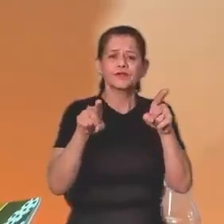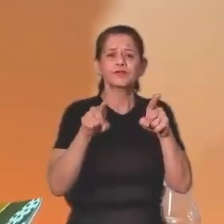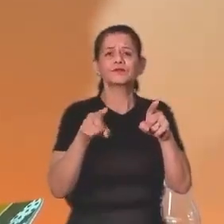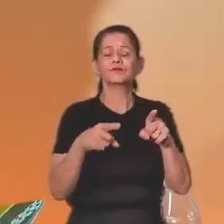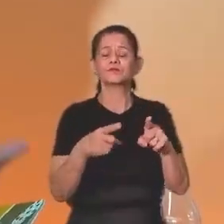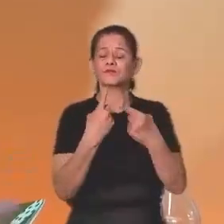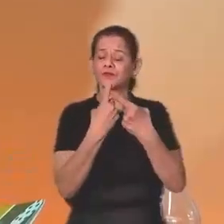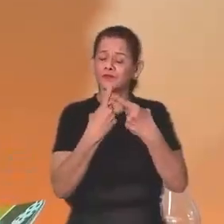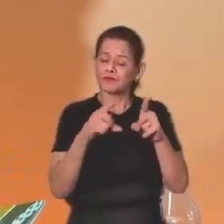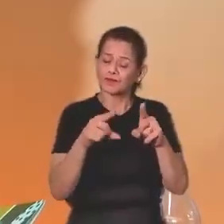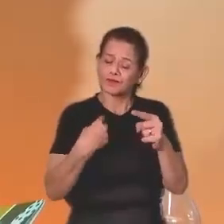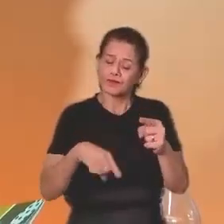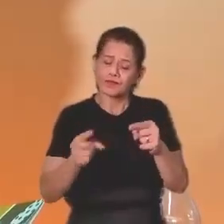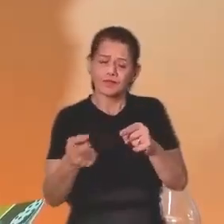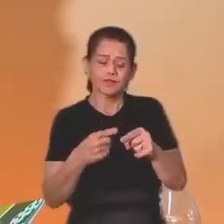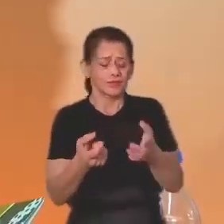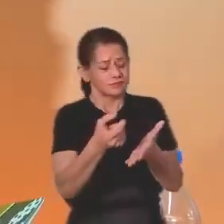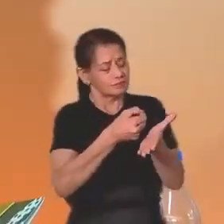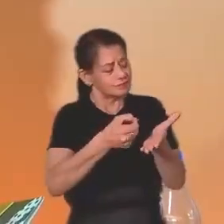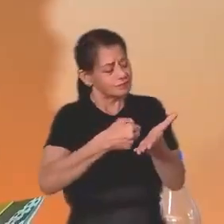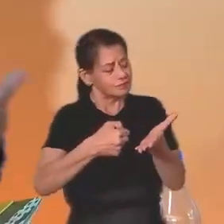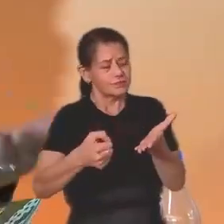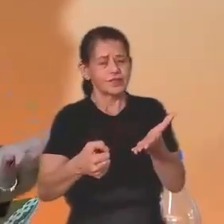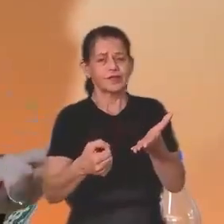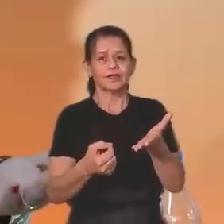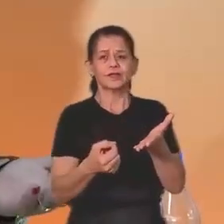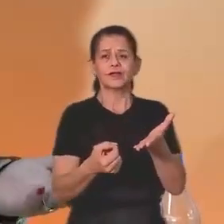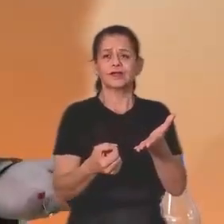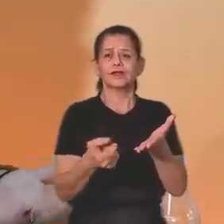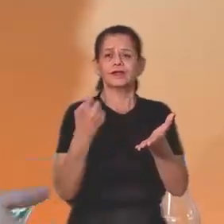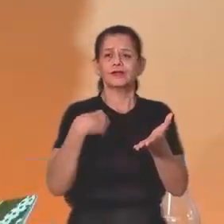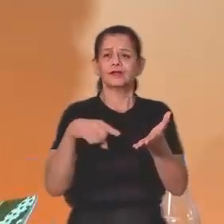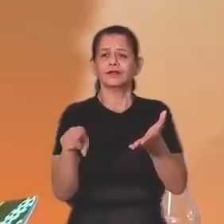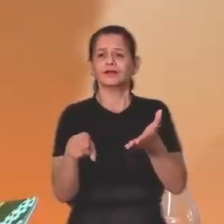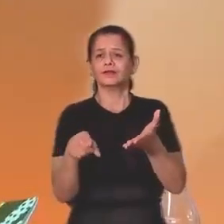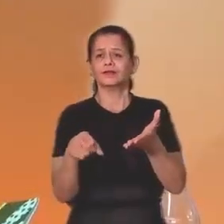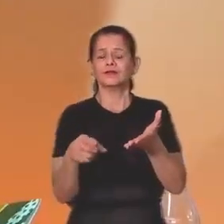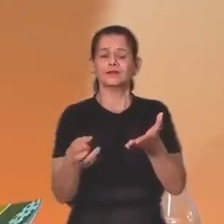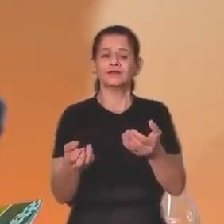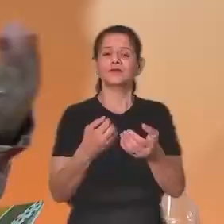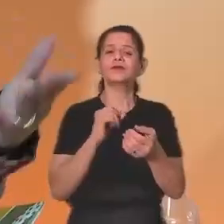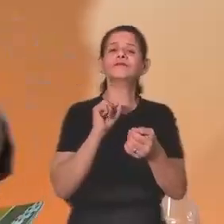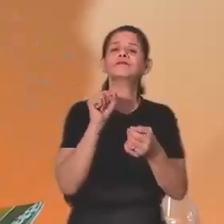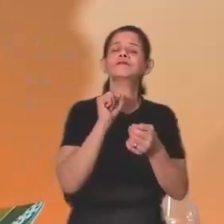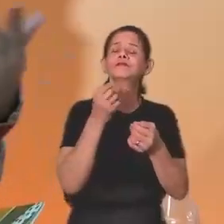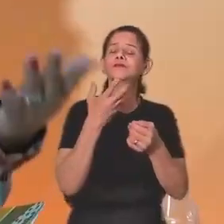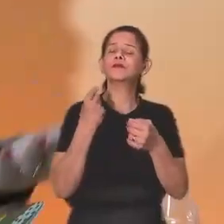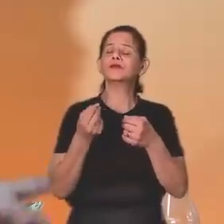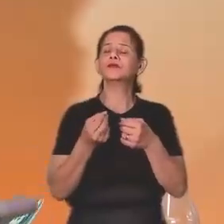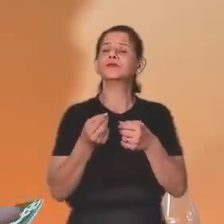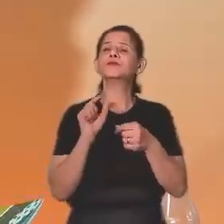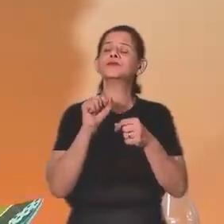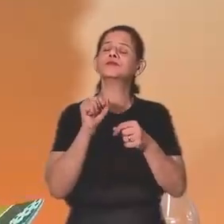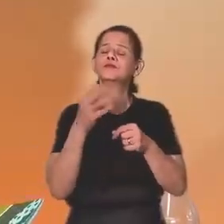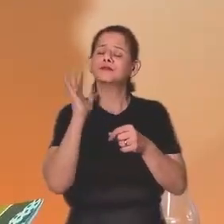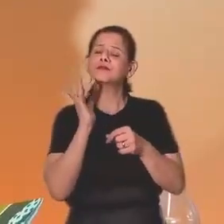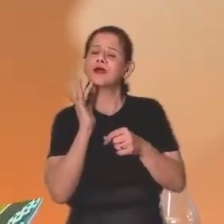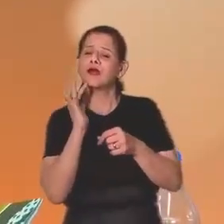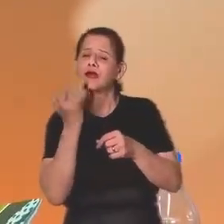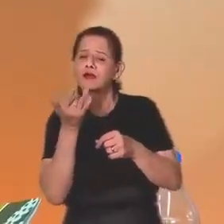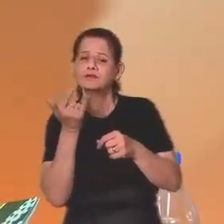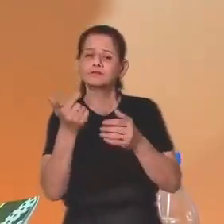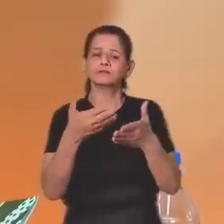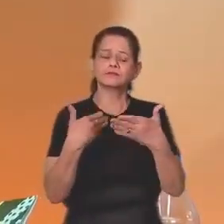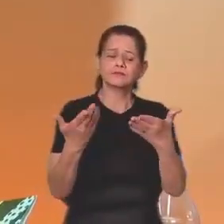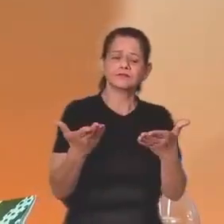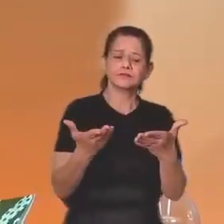negras elas enfrentam para poder realizar essas publicações, né? O que vocês consideram que sejam